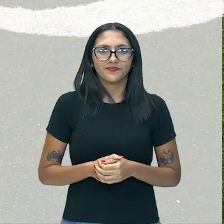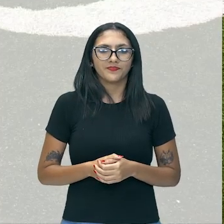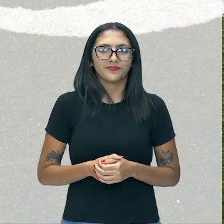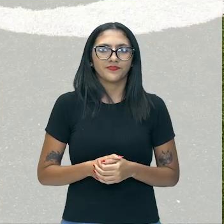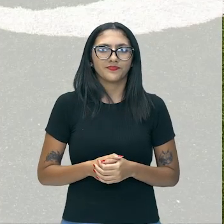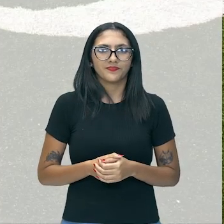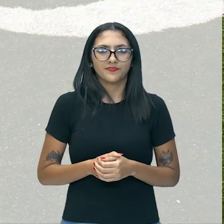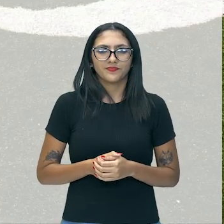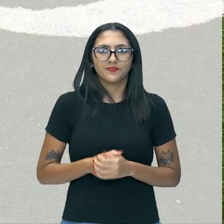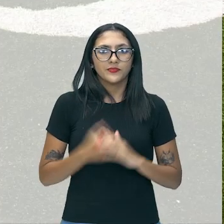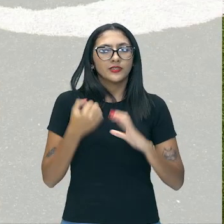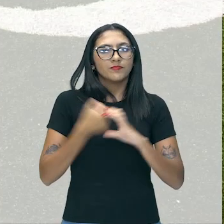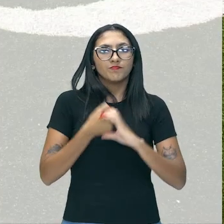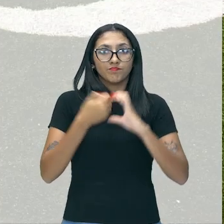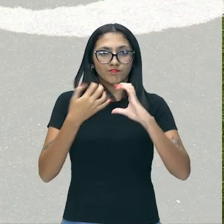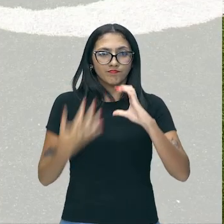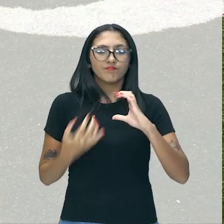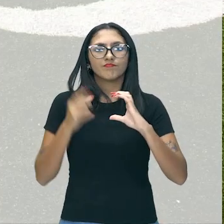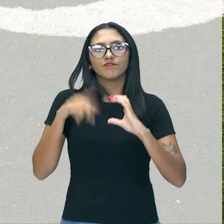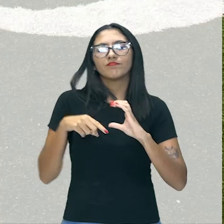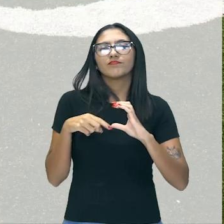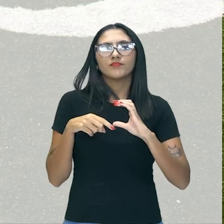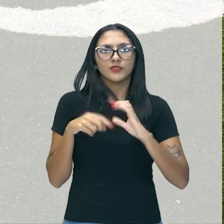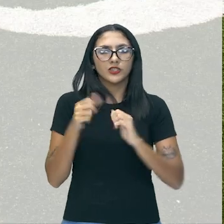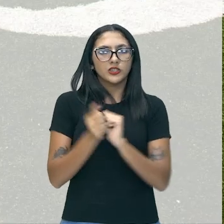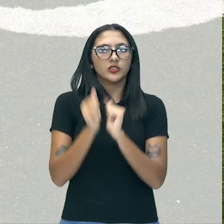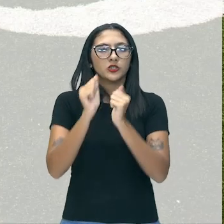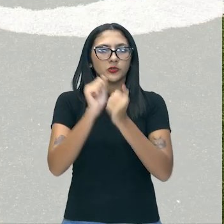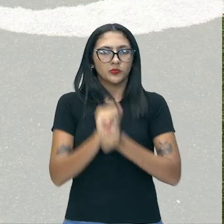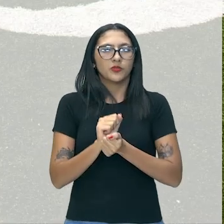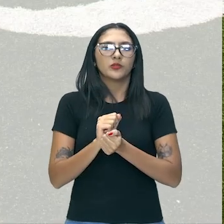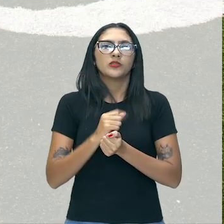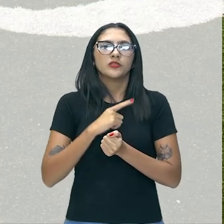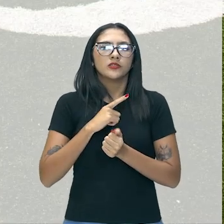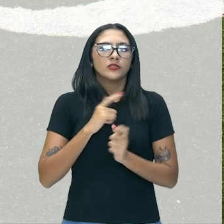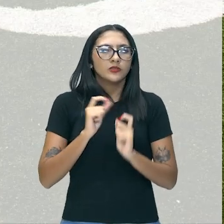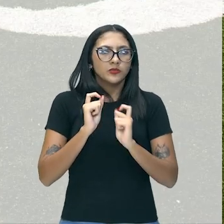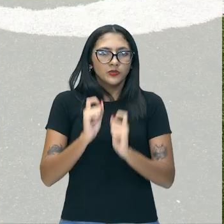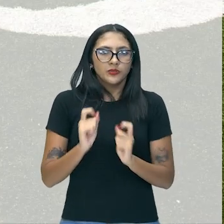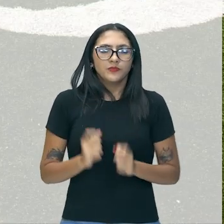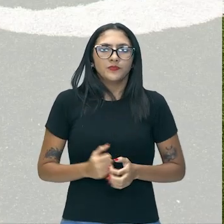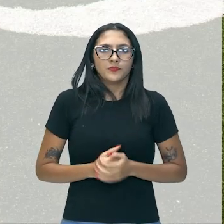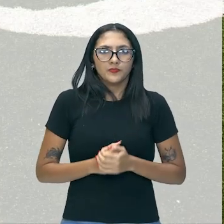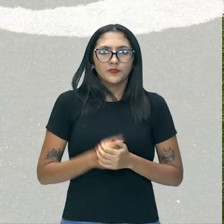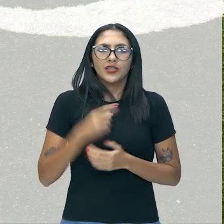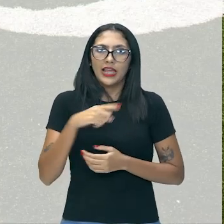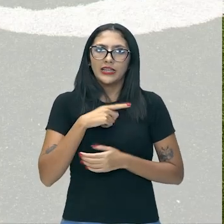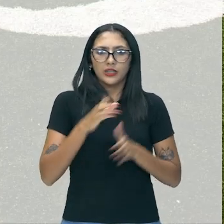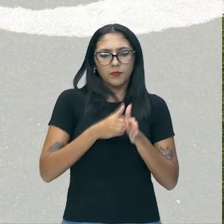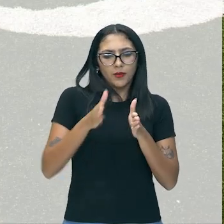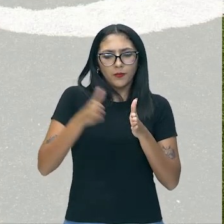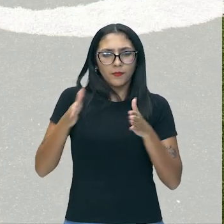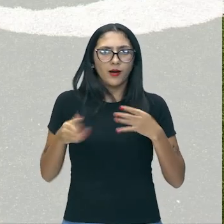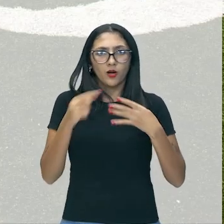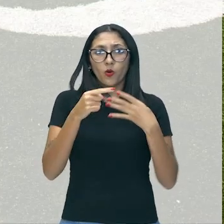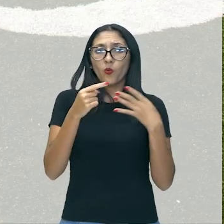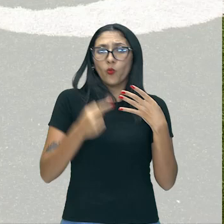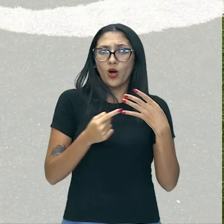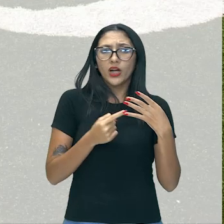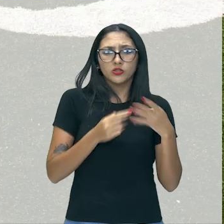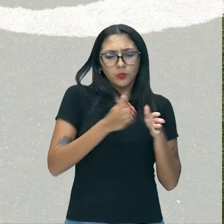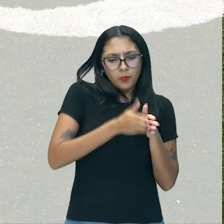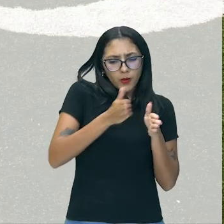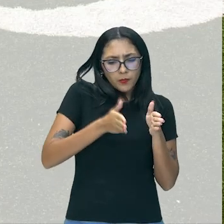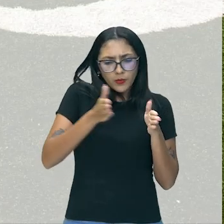As características do futebol americano, né, são de que esse jogo ele é dividido ali entre 4